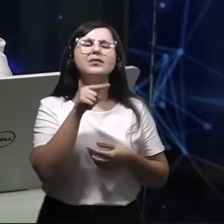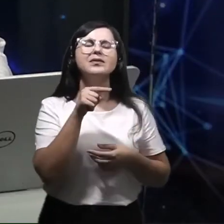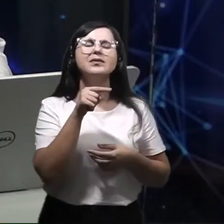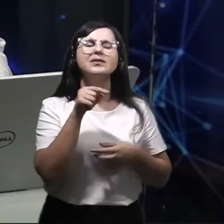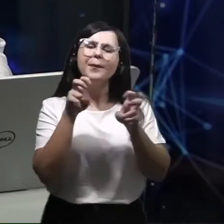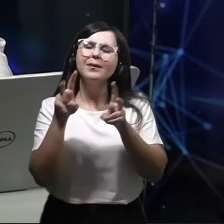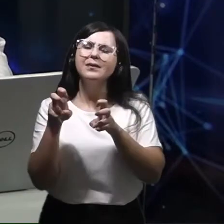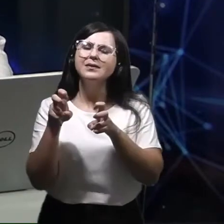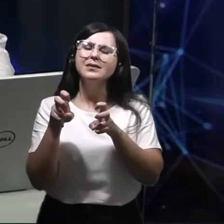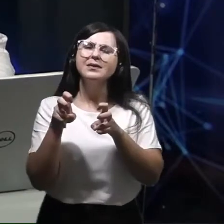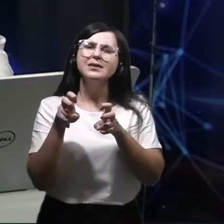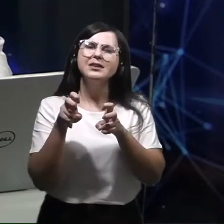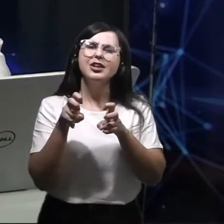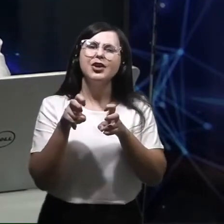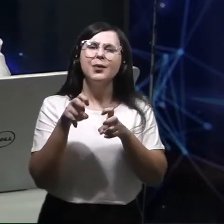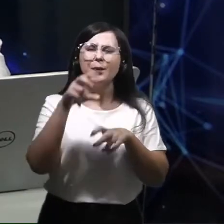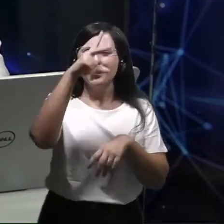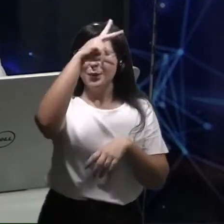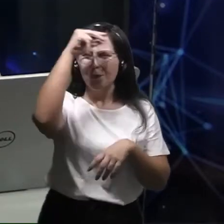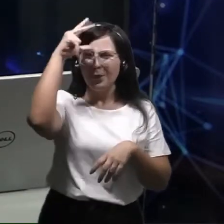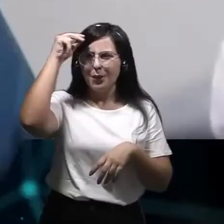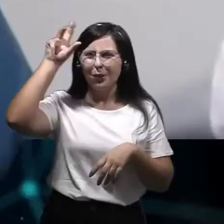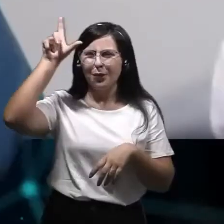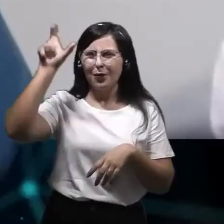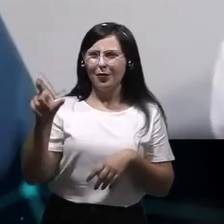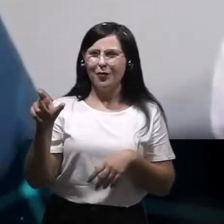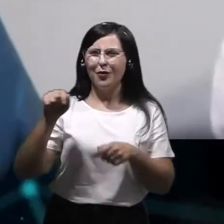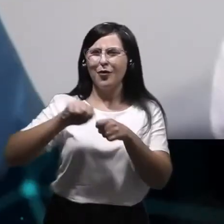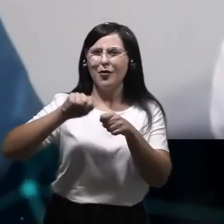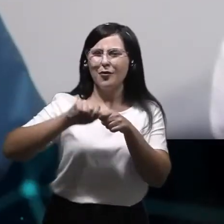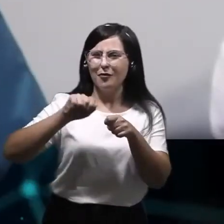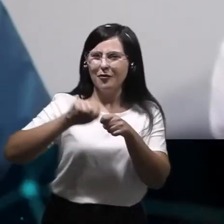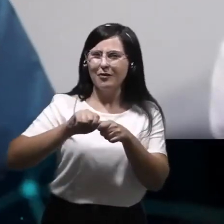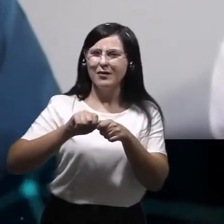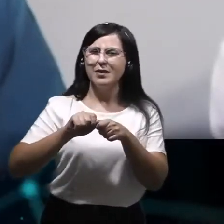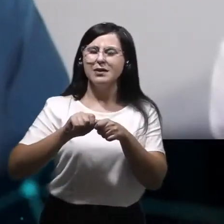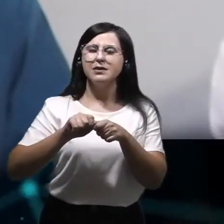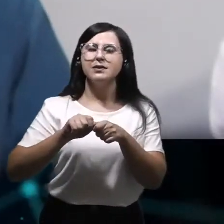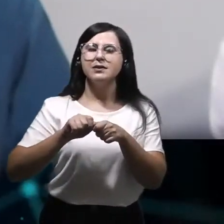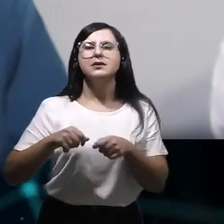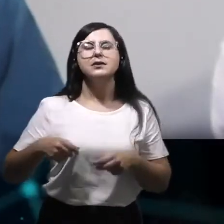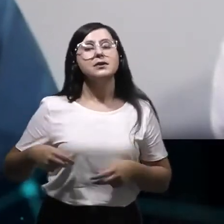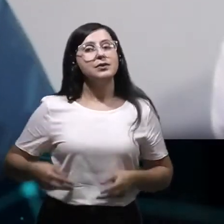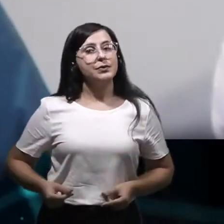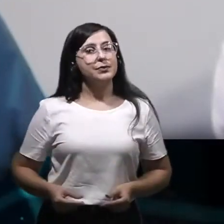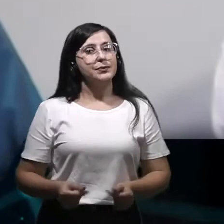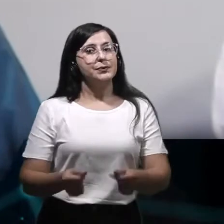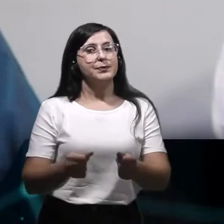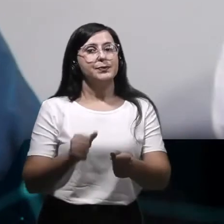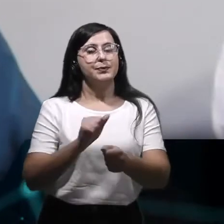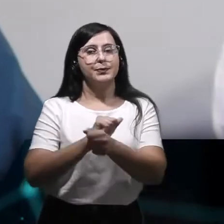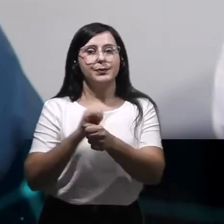o tempo de 1 minuto e 30 segundos para a resposta. Candidato Roberto Asfora, a gente avalia de uma forma